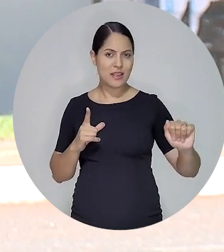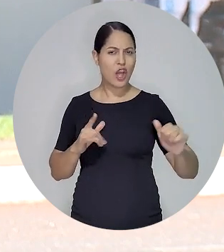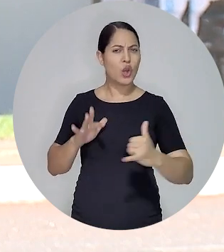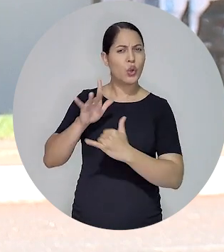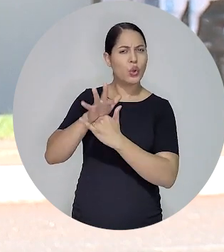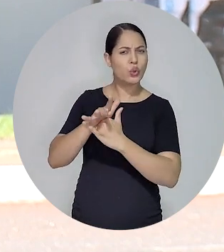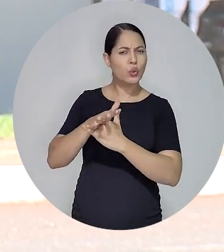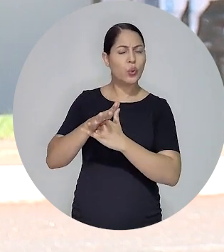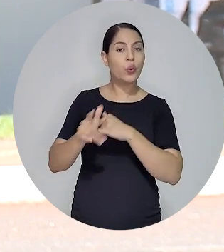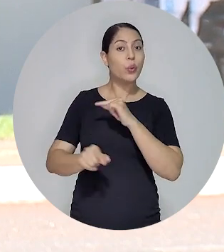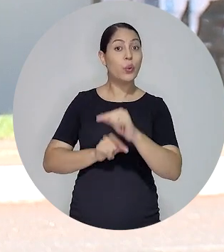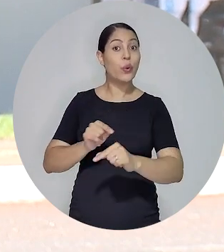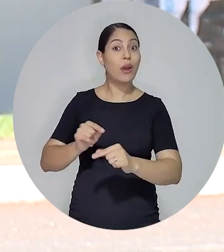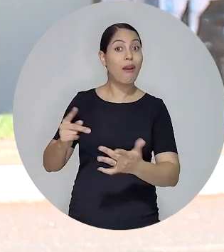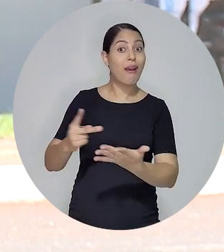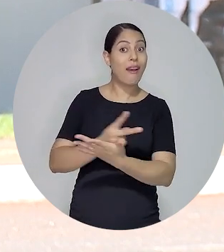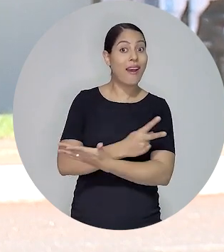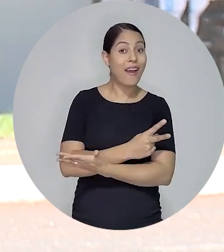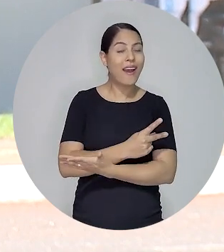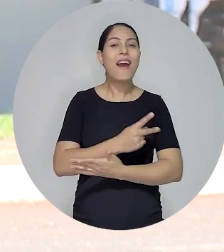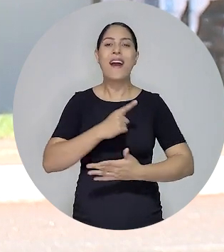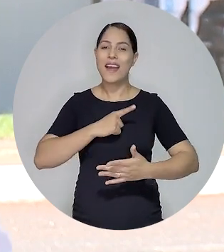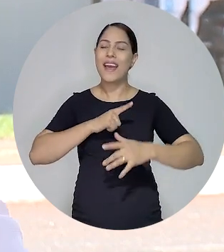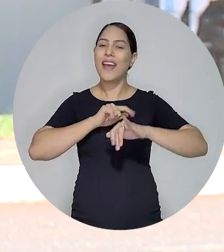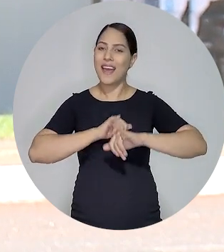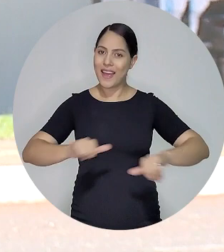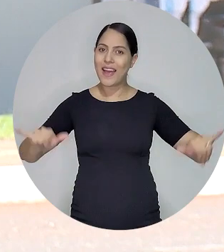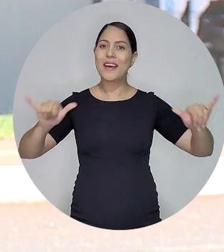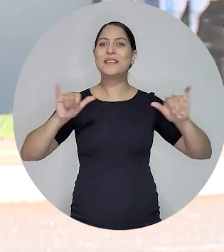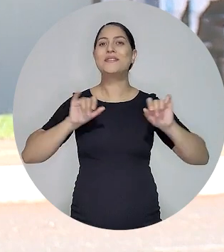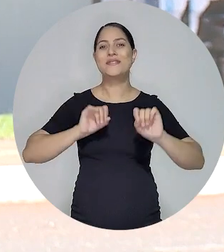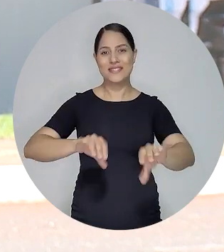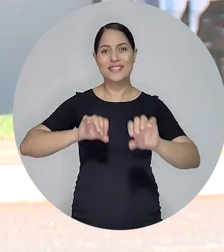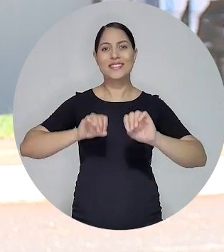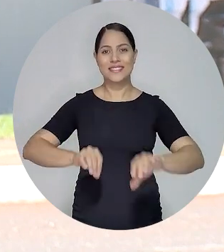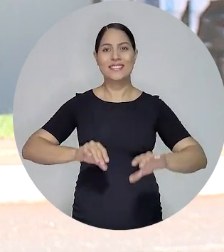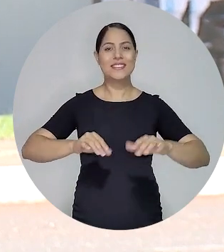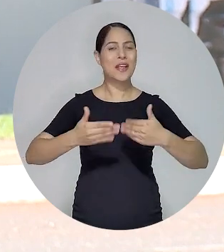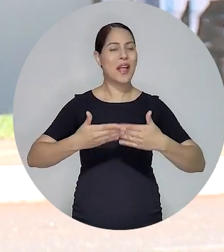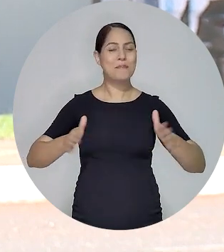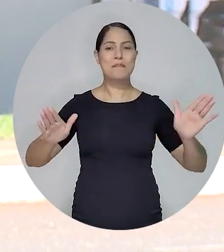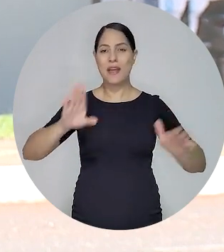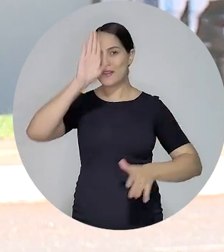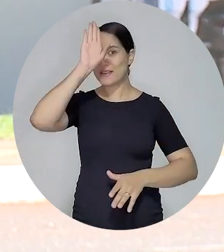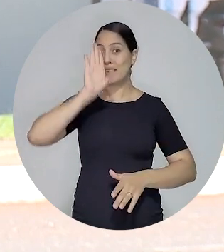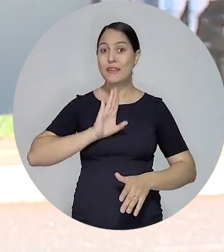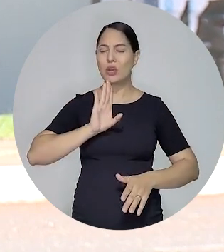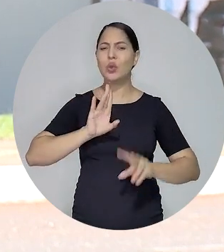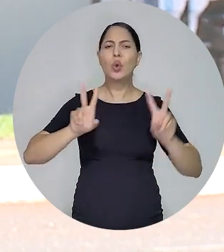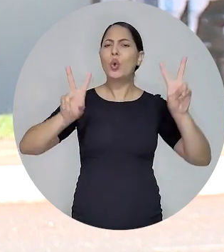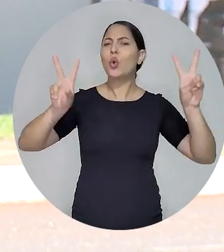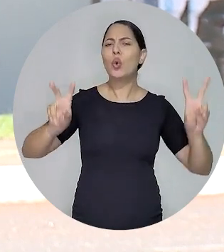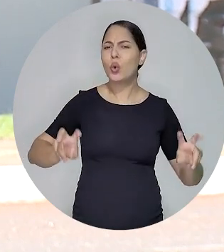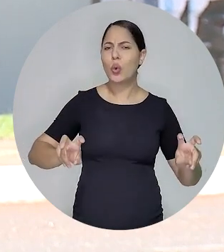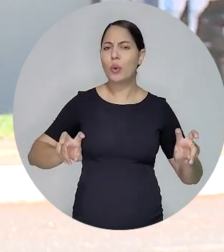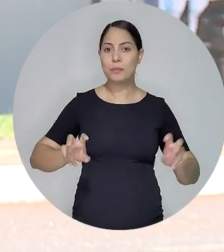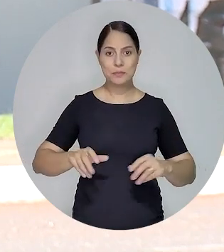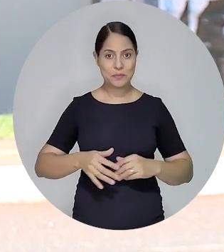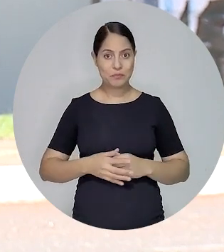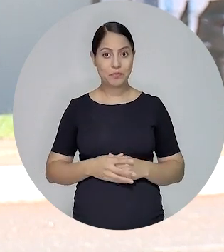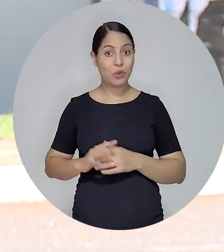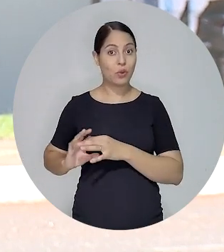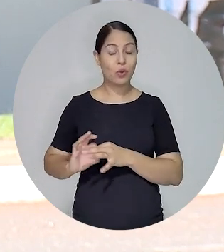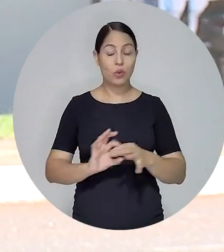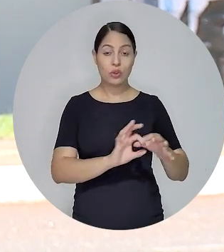de Advocacia Nacional, no YouTube, aconteceu mais uma aula aberta da pós-graduação em Advocacia Civil. A